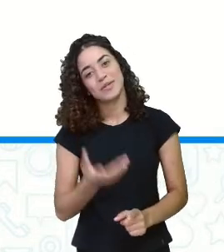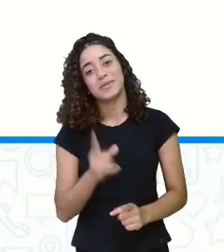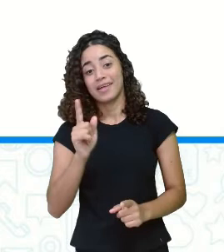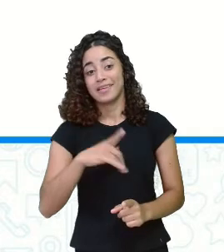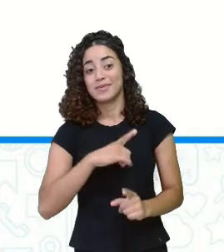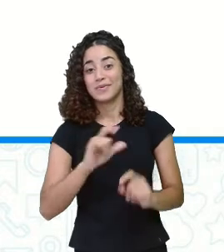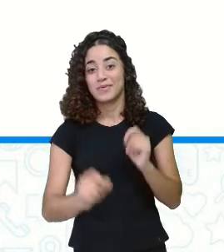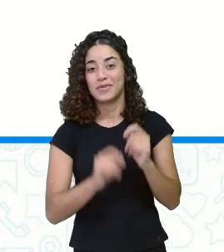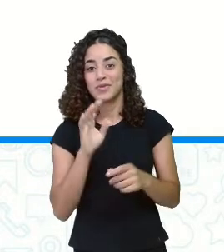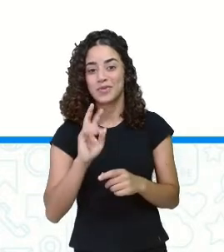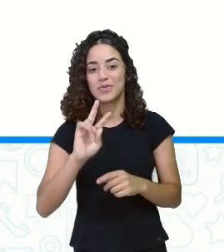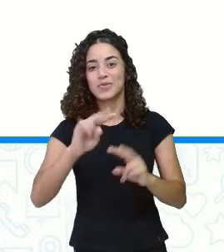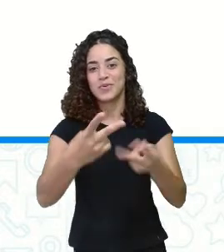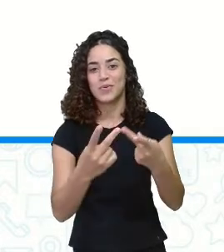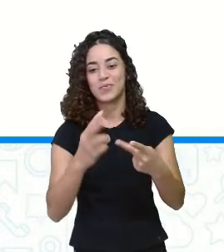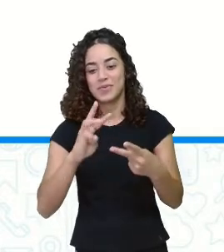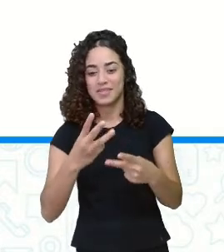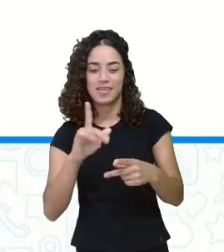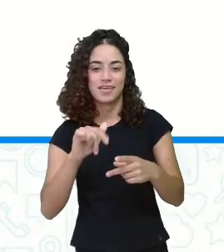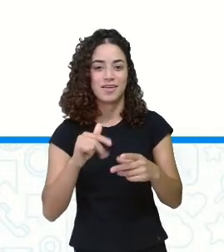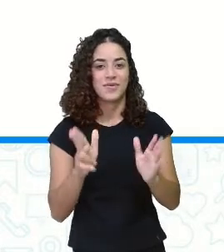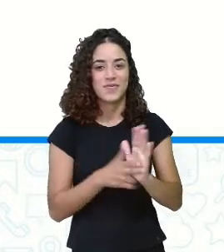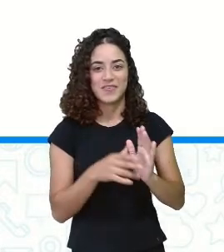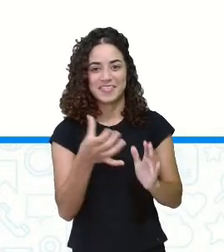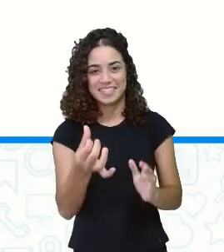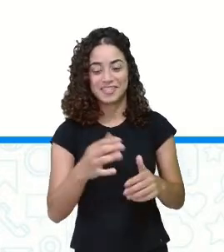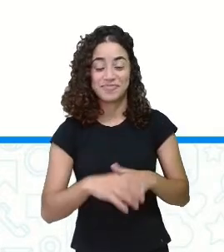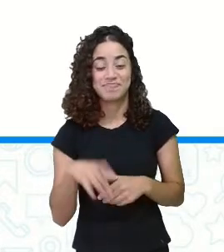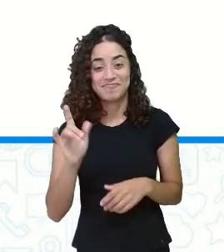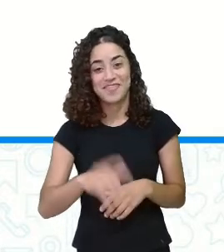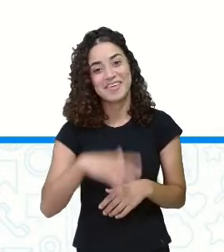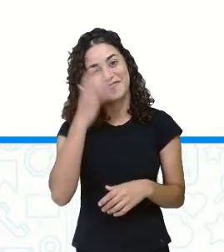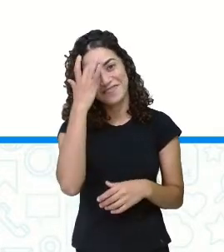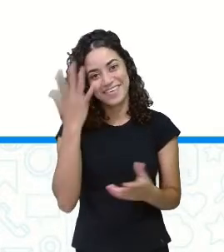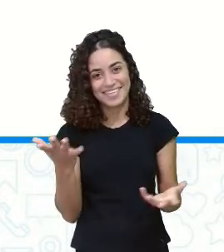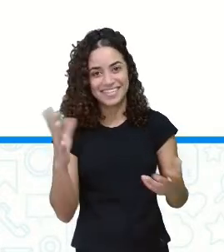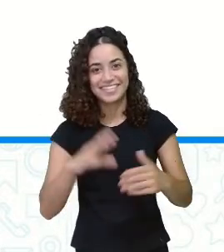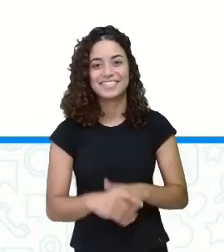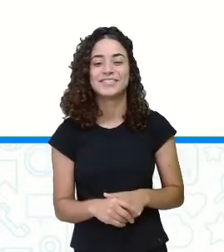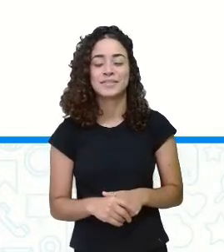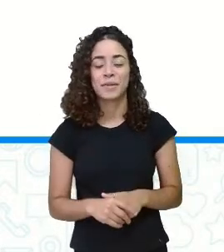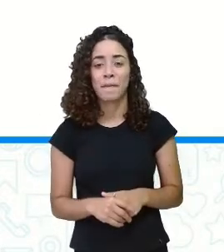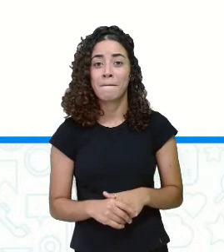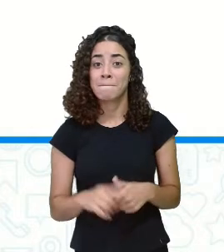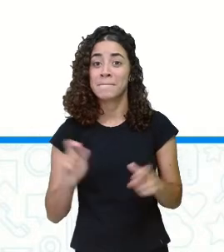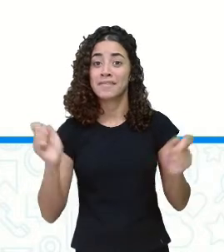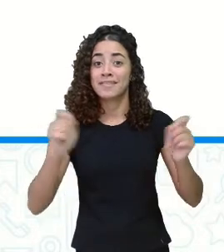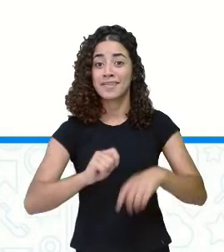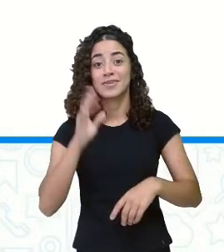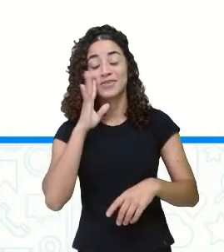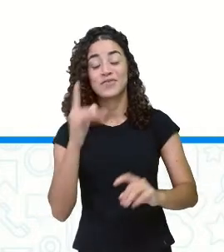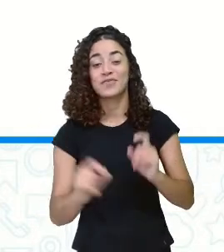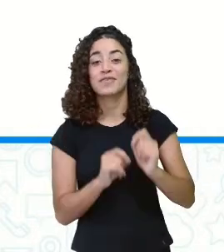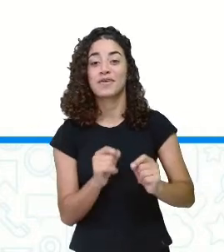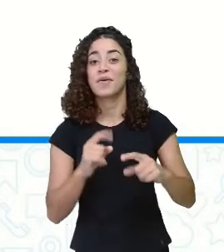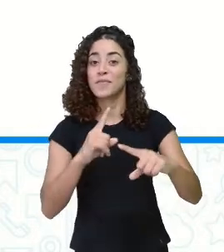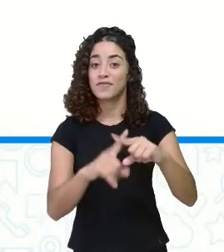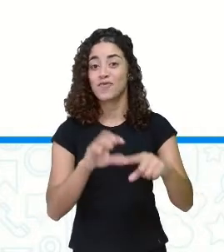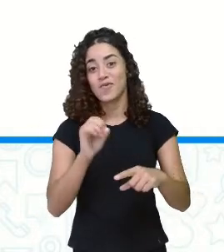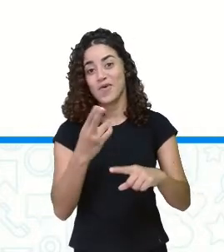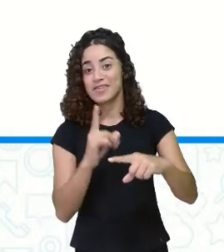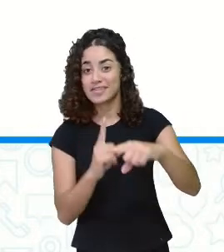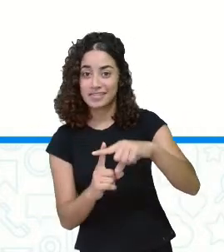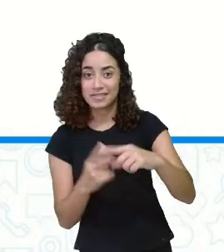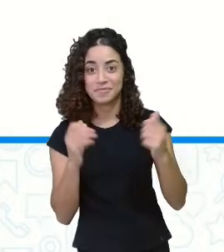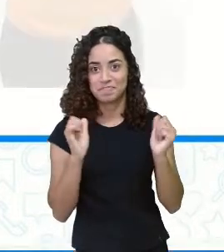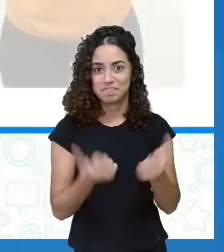dobro de 3 igual a 6. Esse está bem fácil, né? A gente pode resolver pela multiplicação ou pela